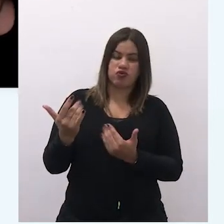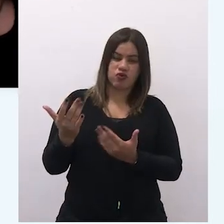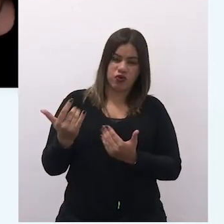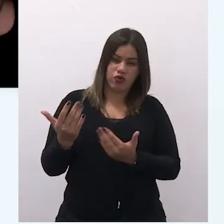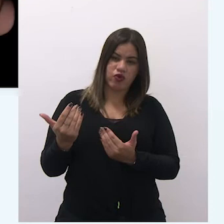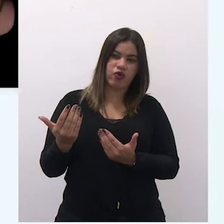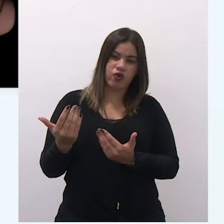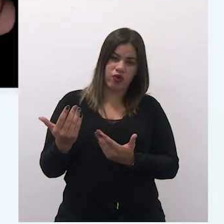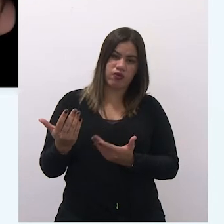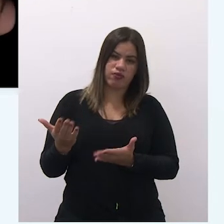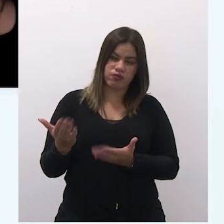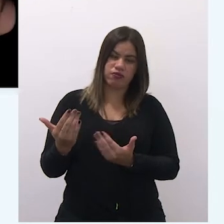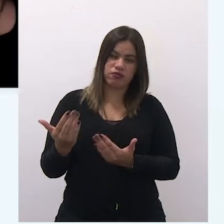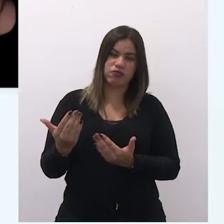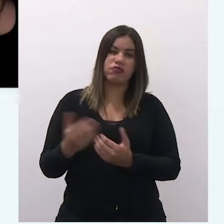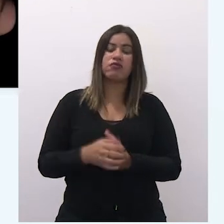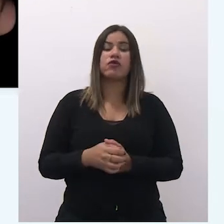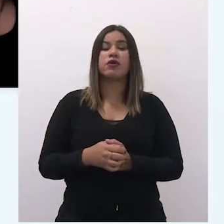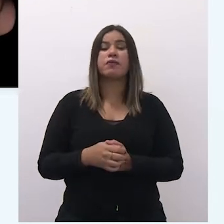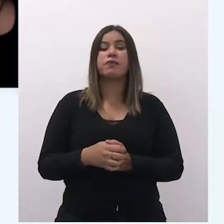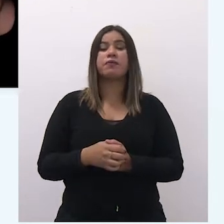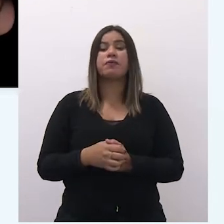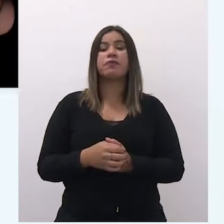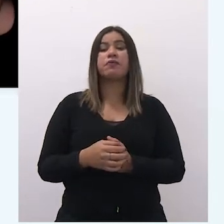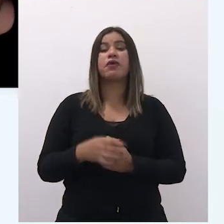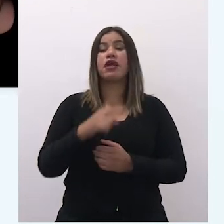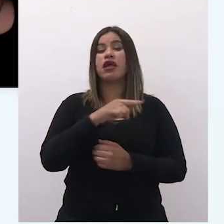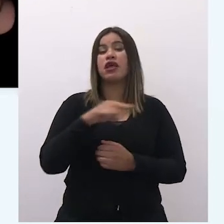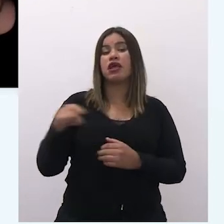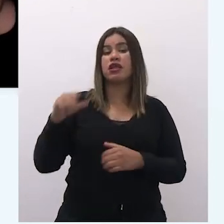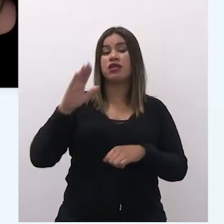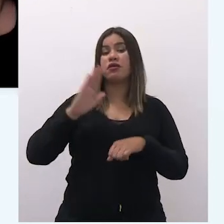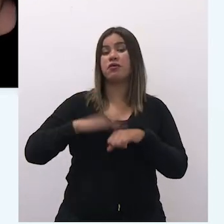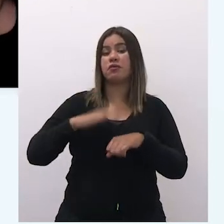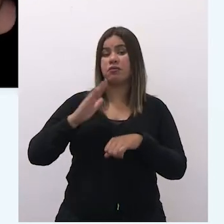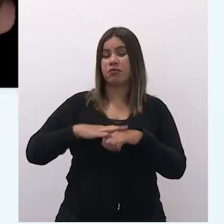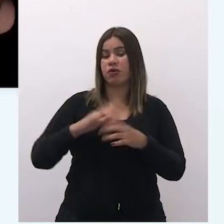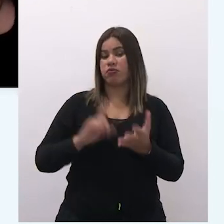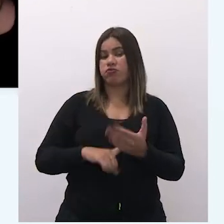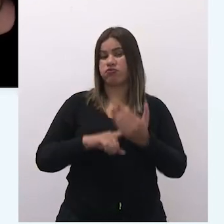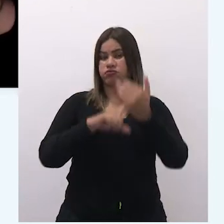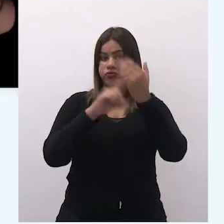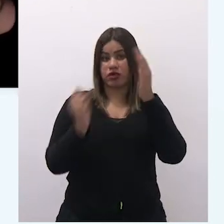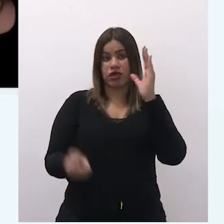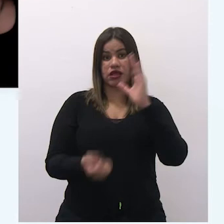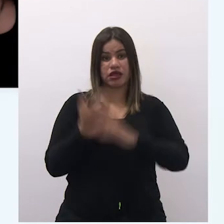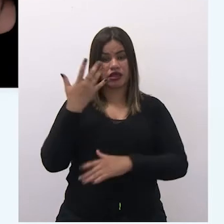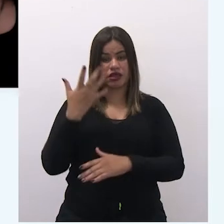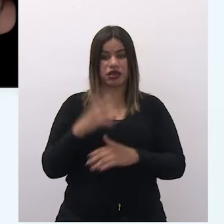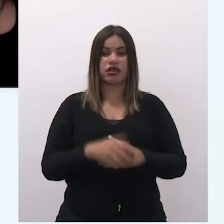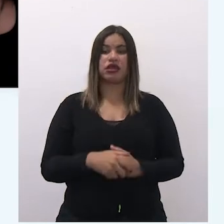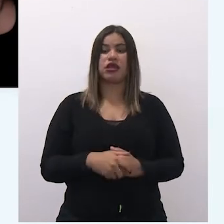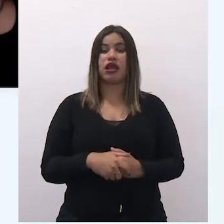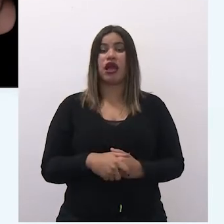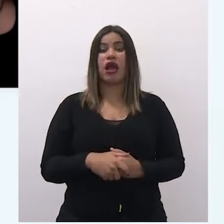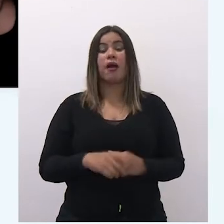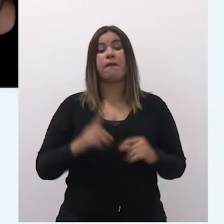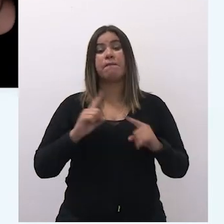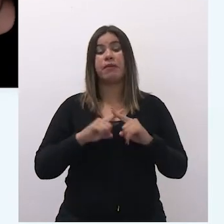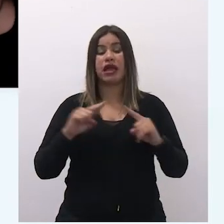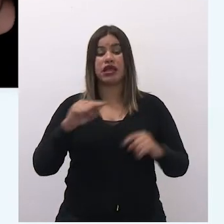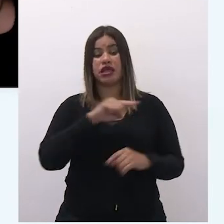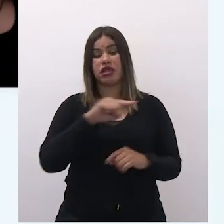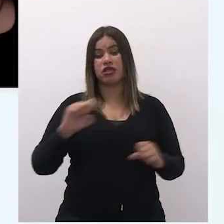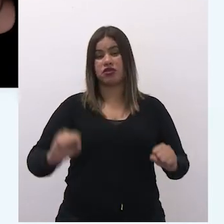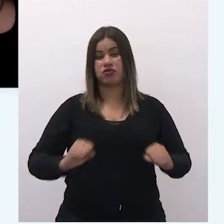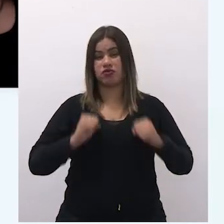jovens lá na escola, eles construam um artefato tecnológico. O fato deles